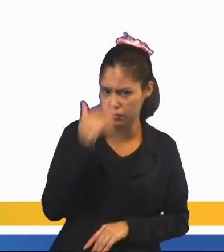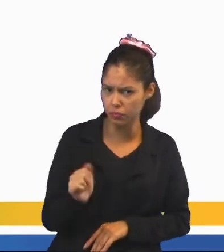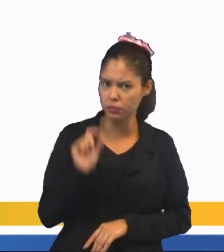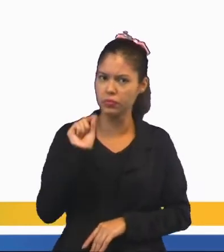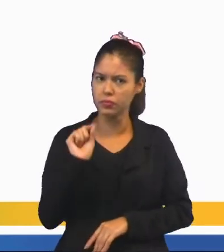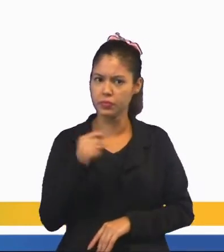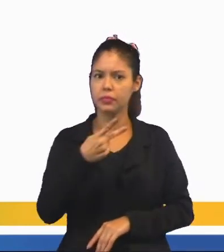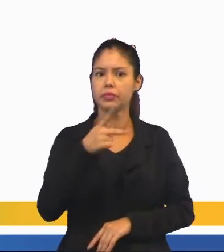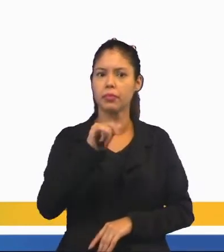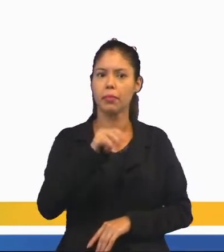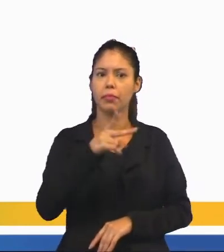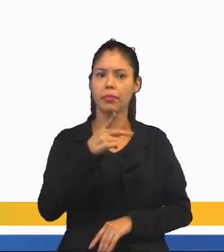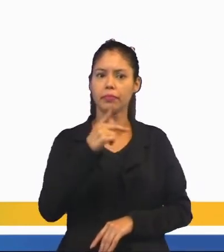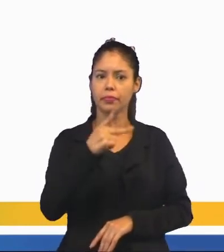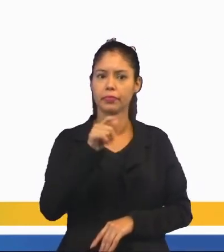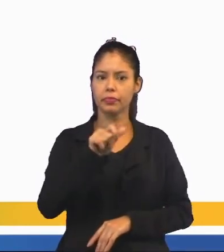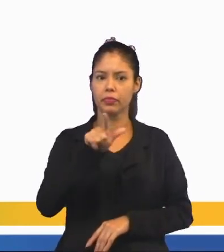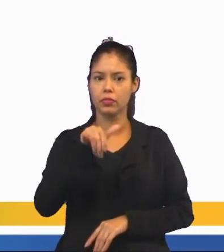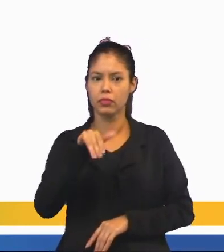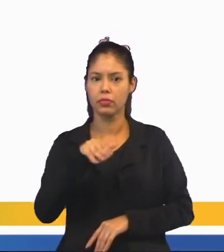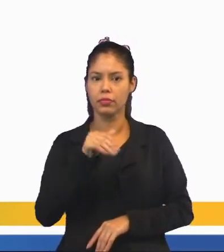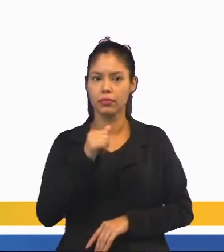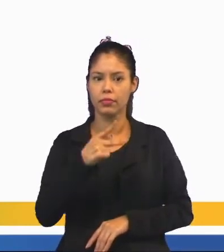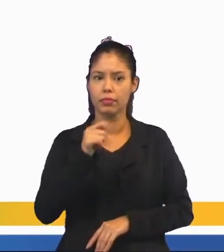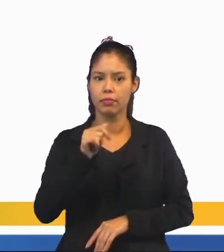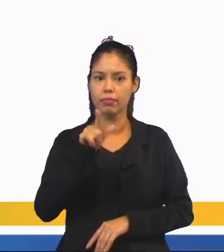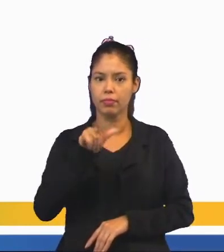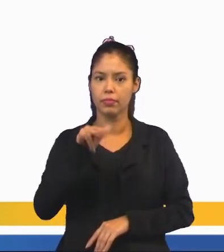Você sabe o que é